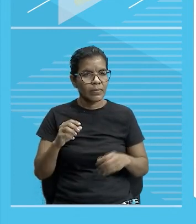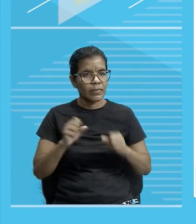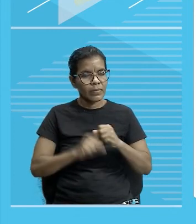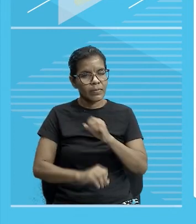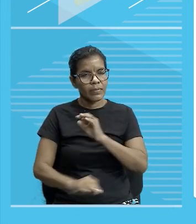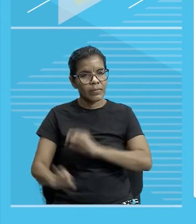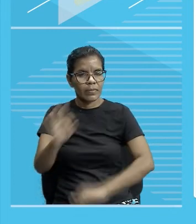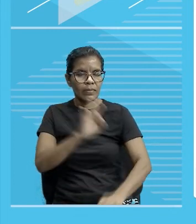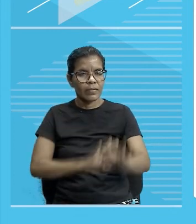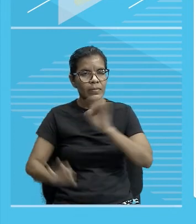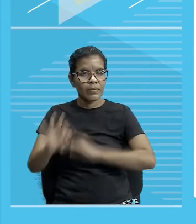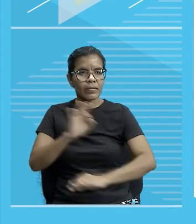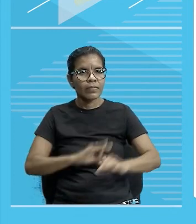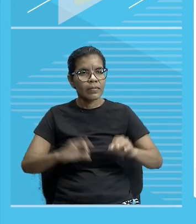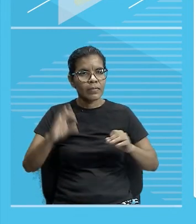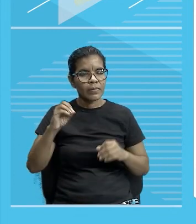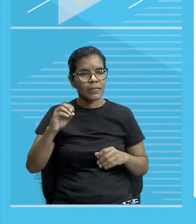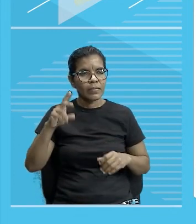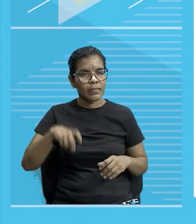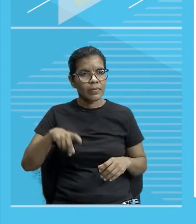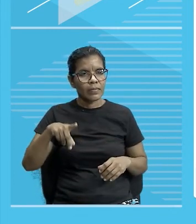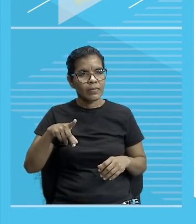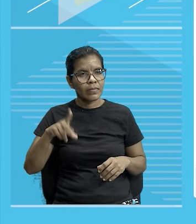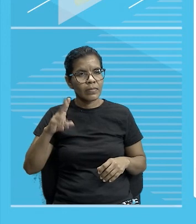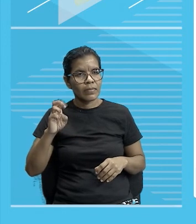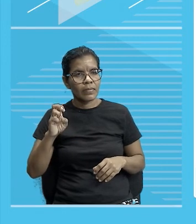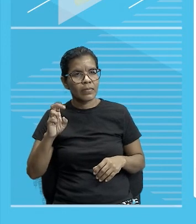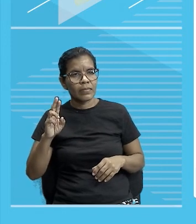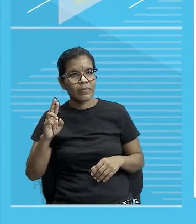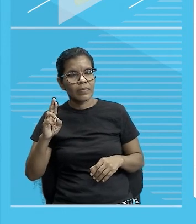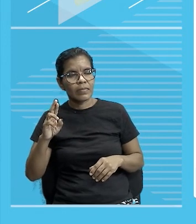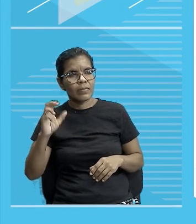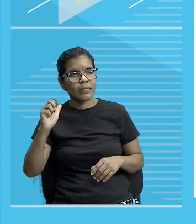relacionado orçamento relaciona-se dinheiro